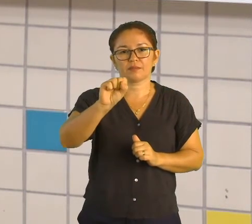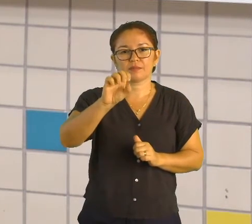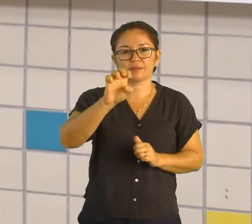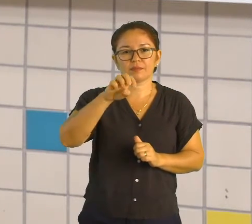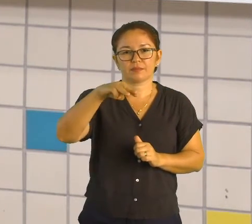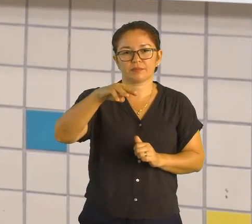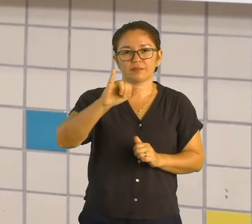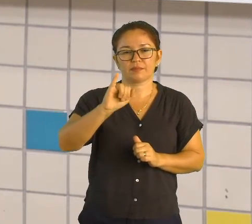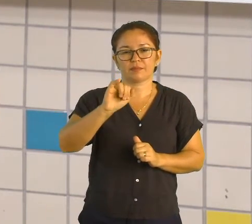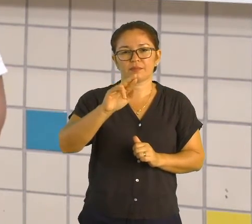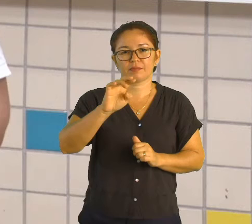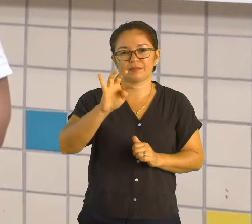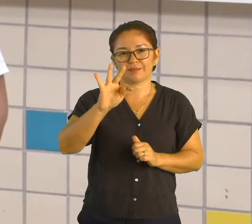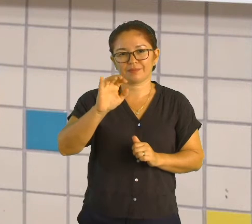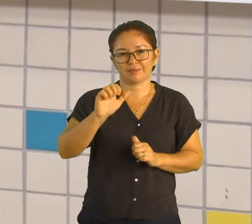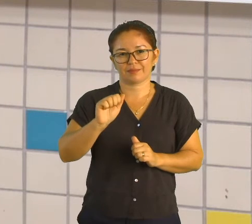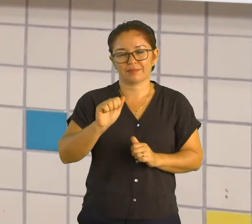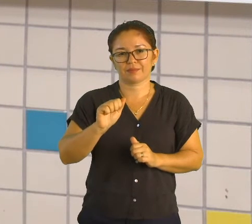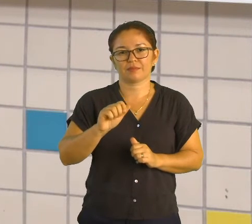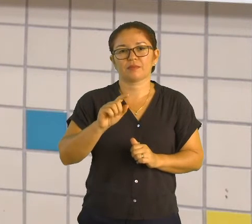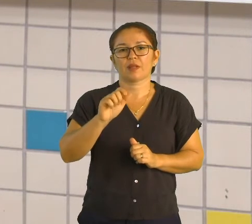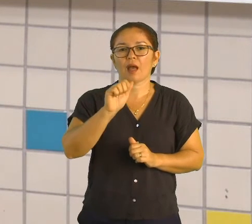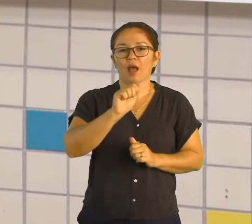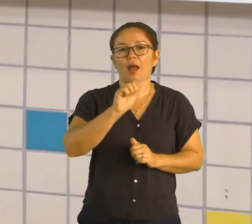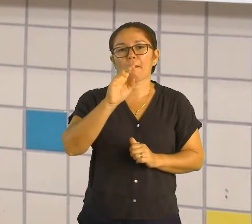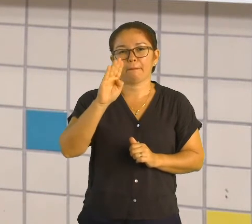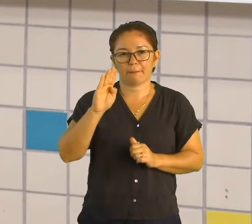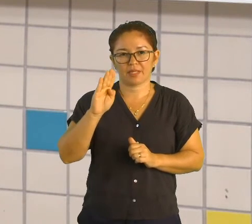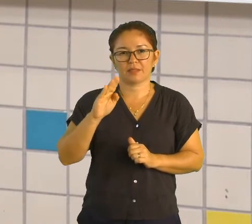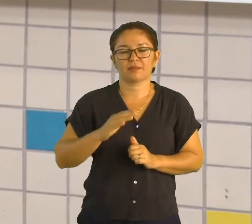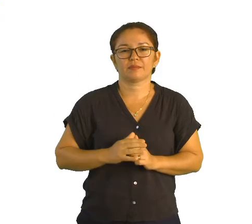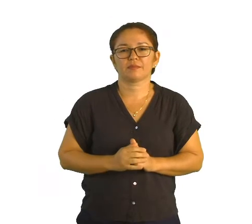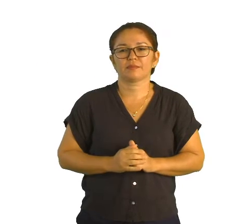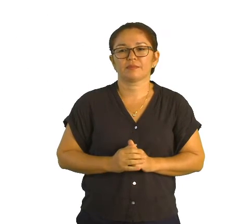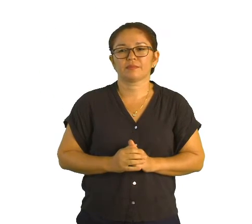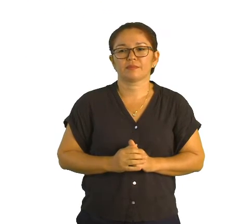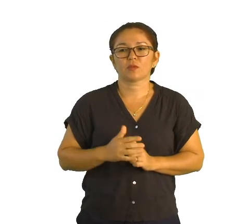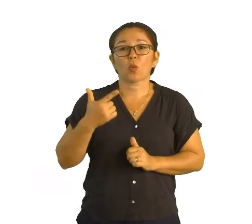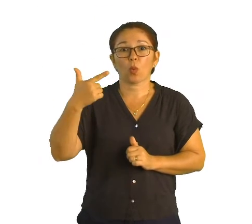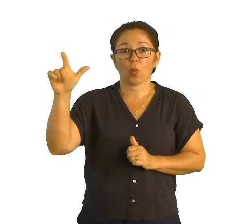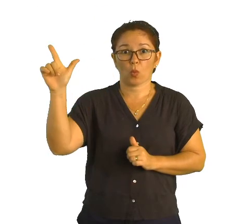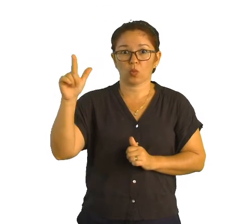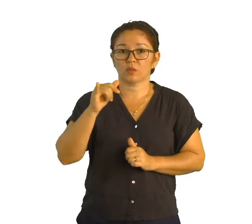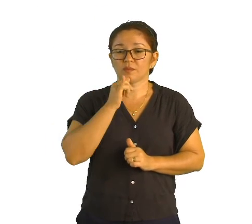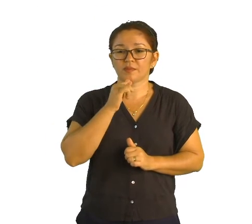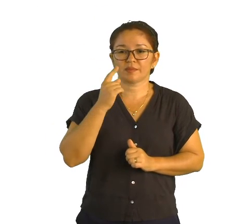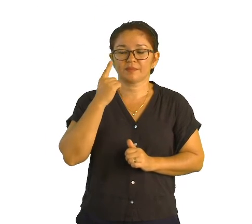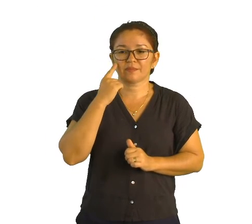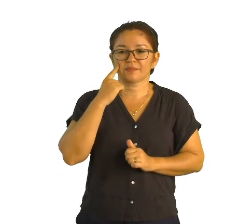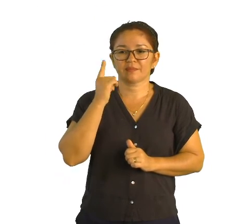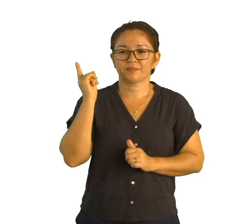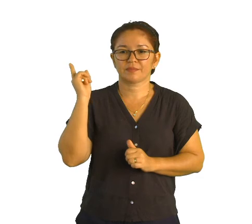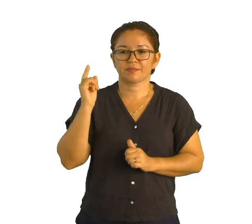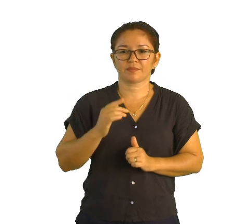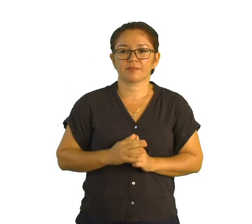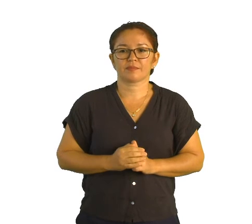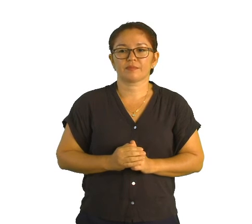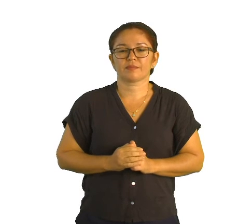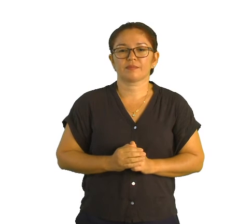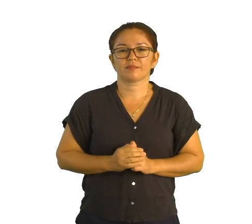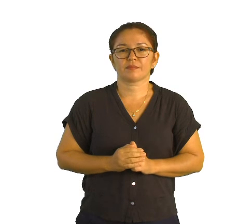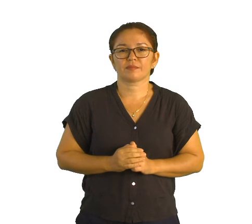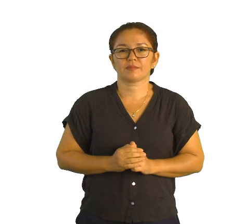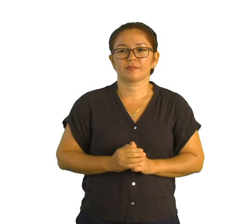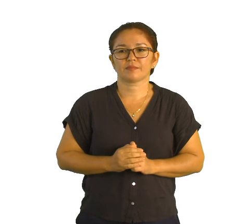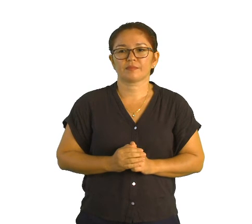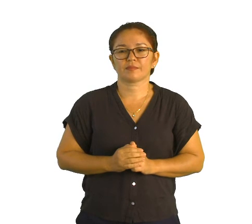AB. Outro exemplo, observe novamente. Eu tenho um ponto B